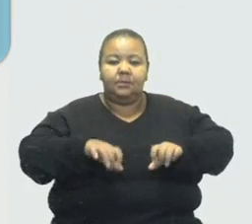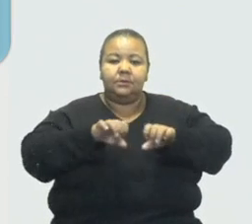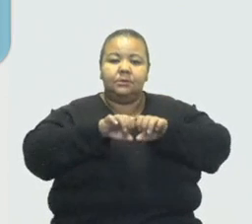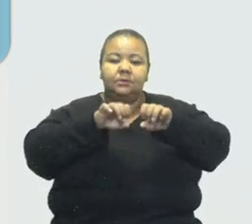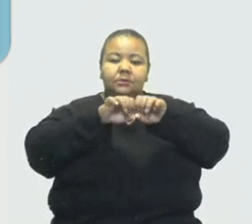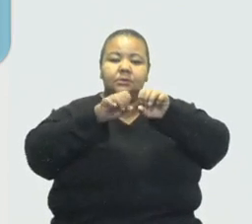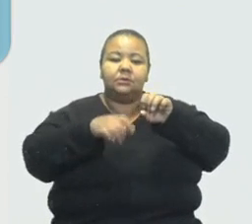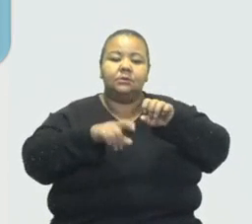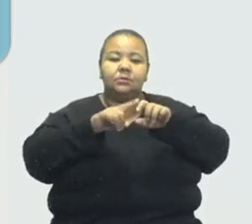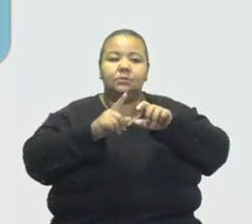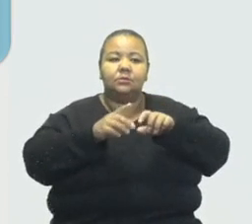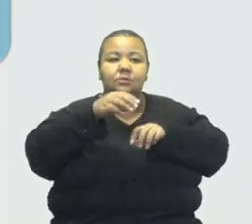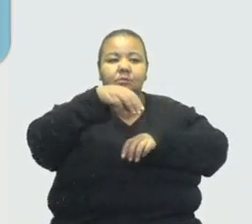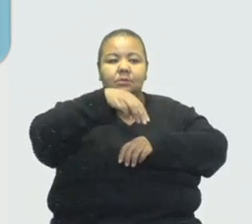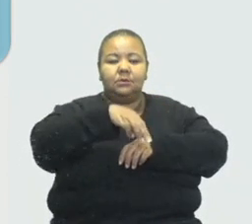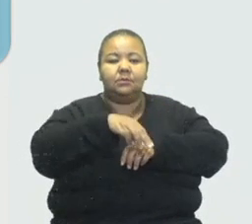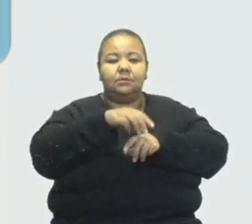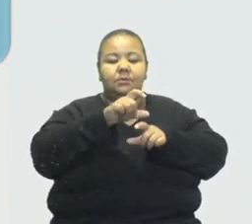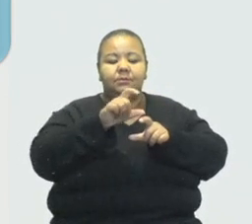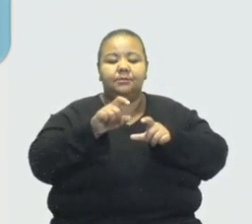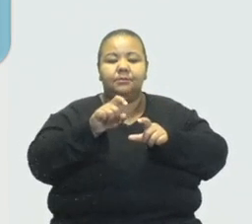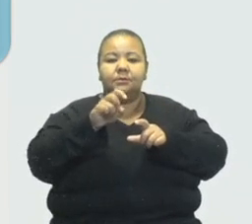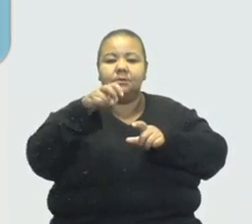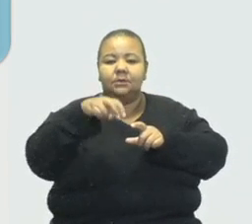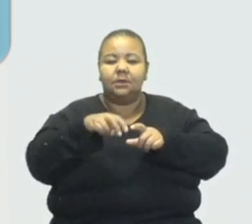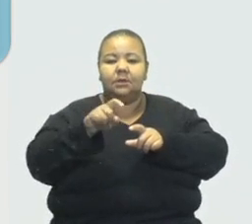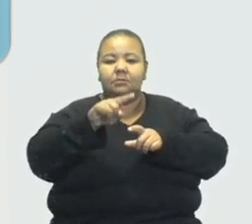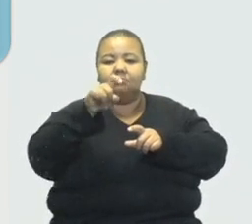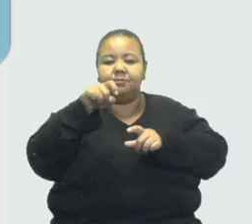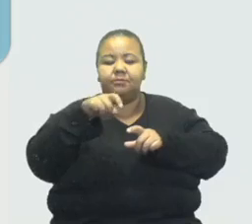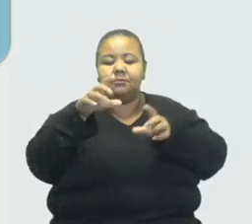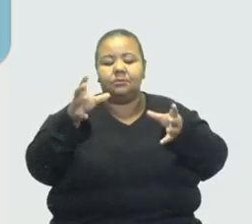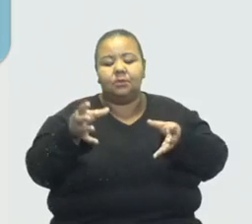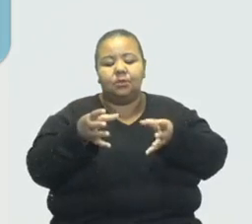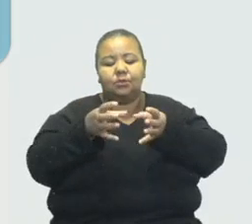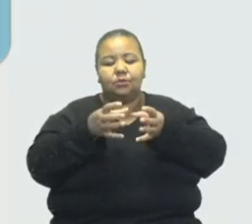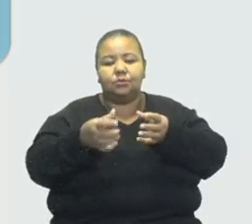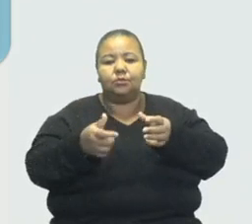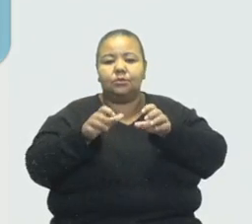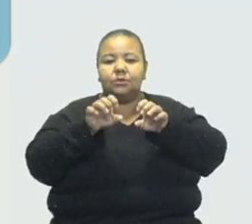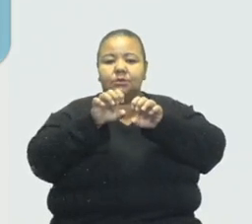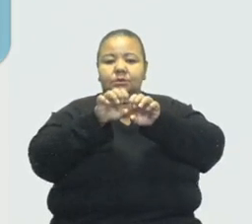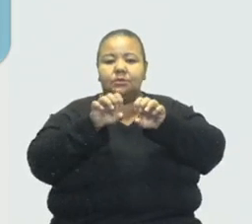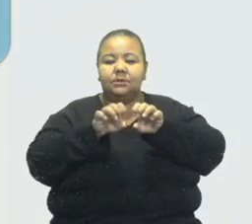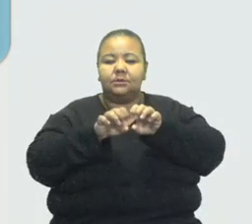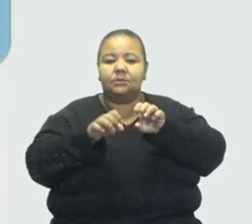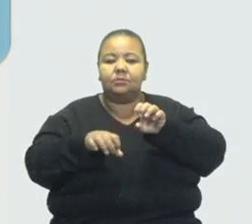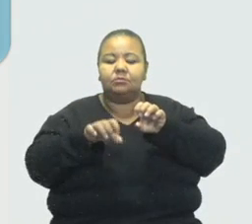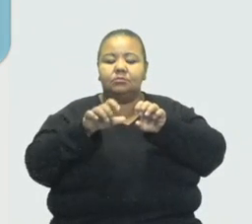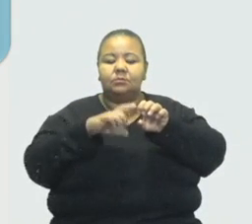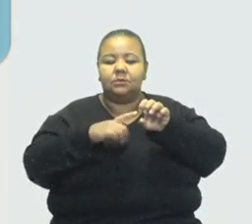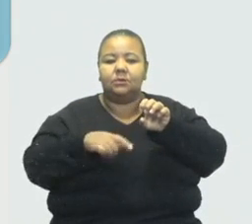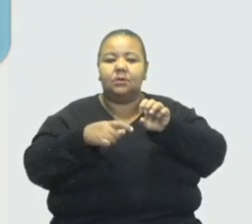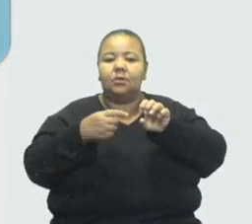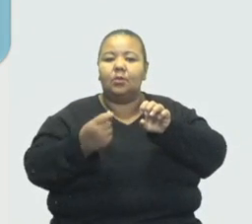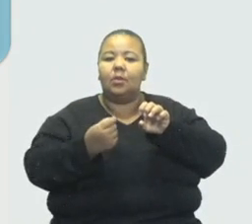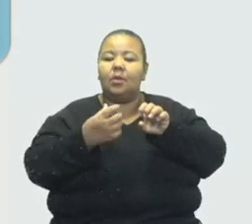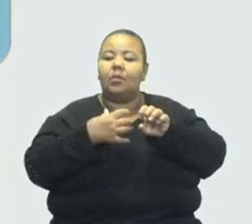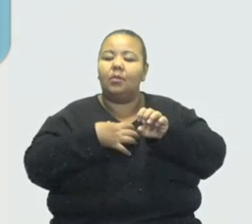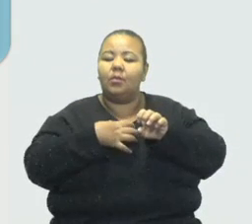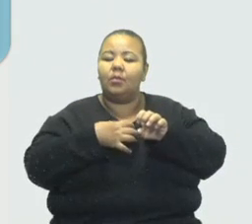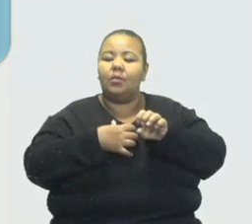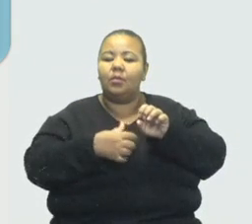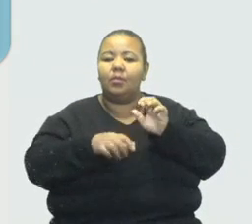m equações e n incógnitas é um conjunto de equações que apresenta da seguinte forma. Então, veja aqui que nós